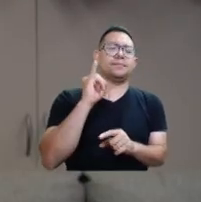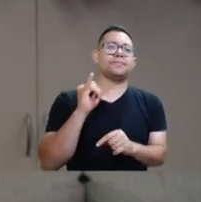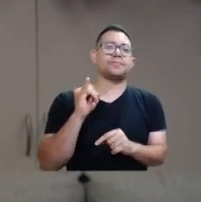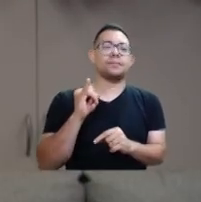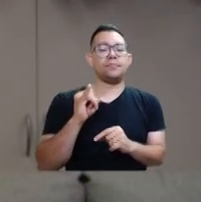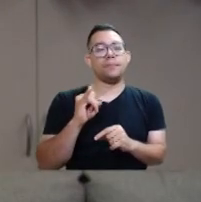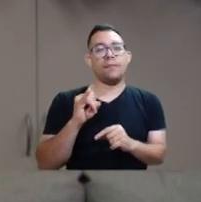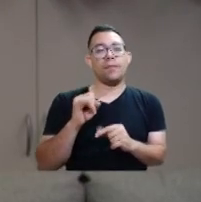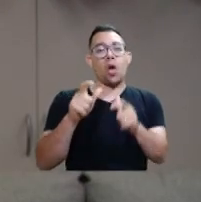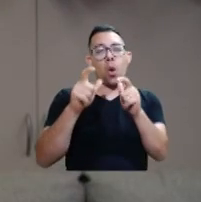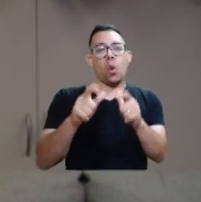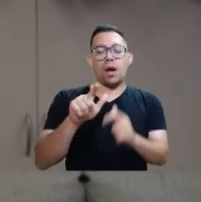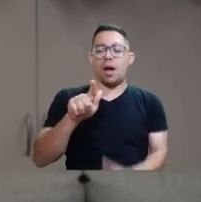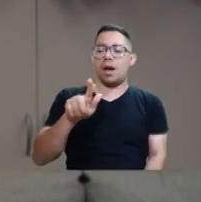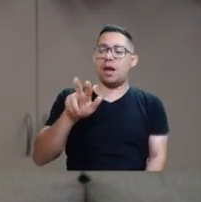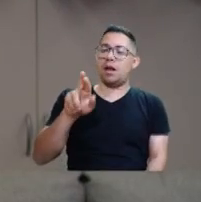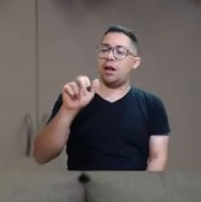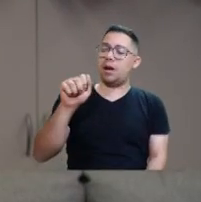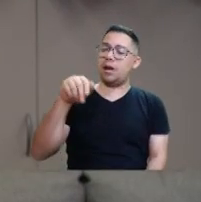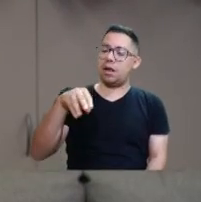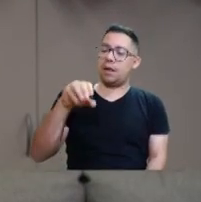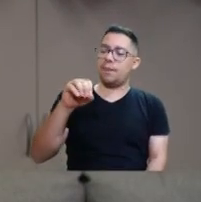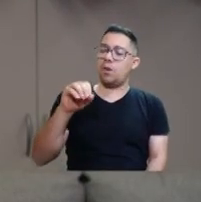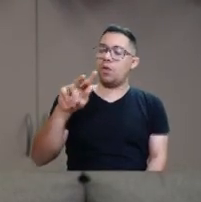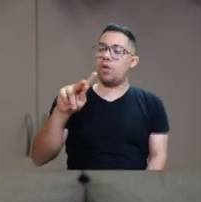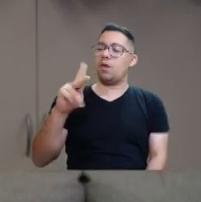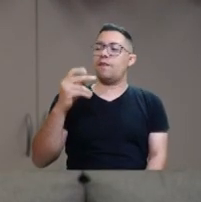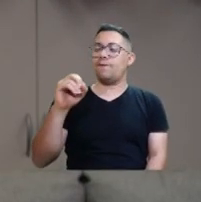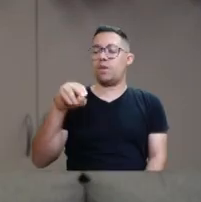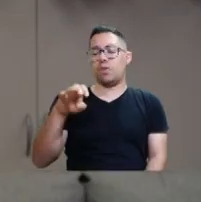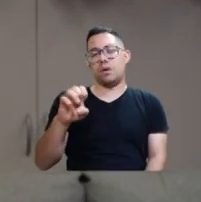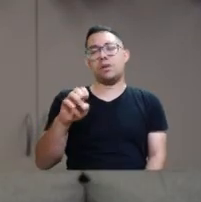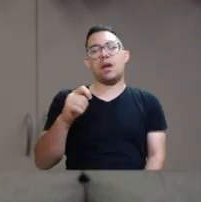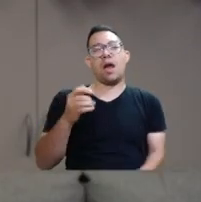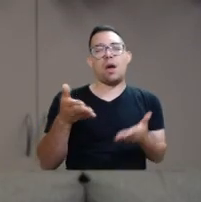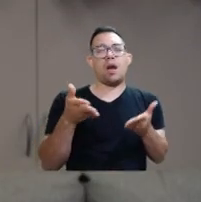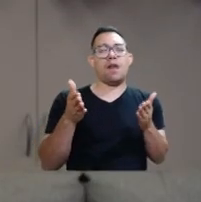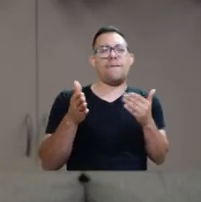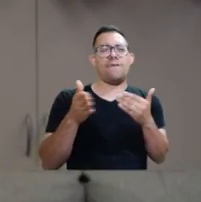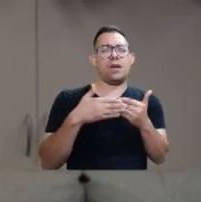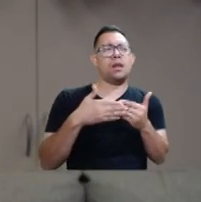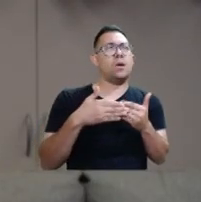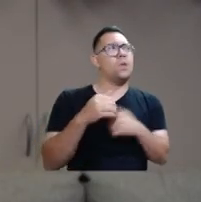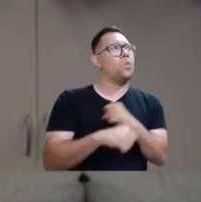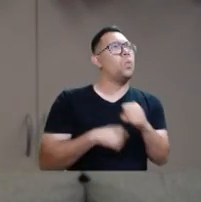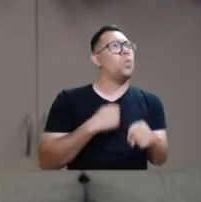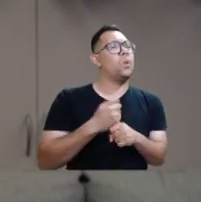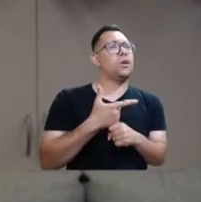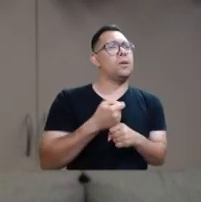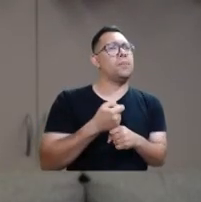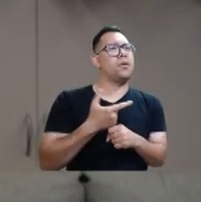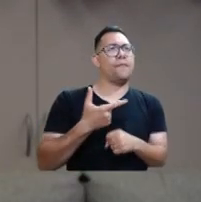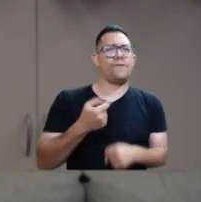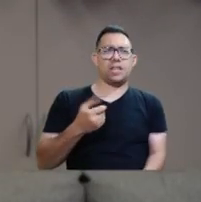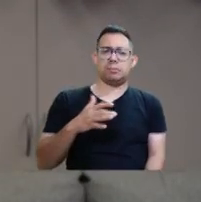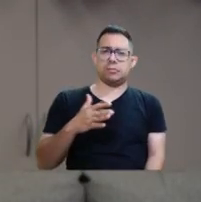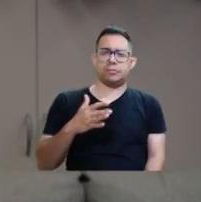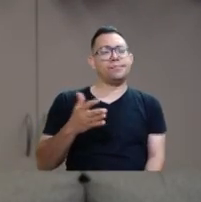aqui, nesse caso, né, da videolocadora Gramofone, que teve esse processo